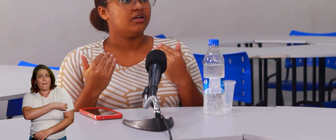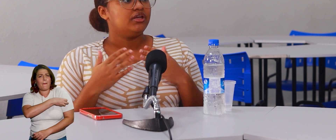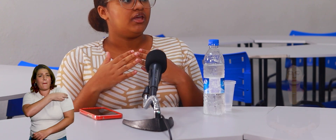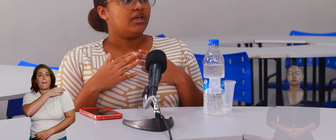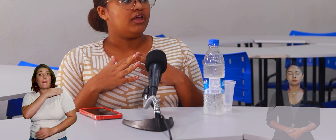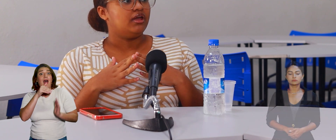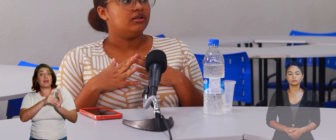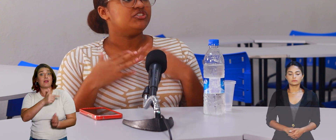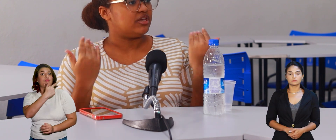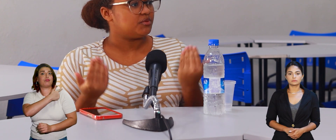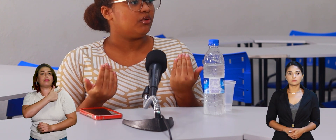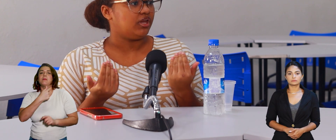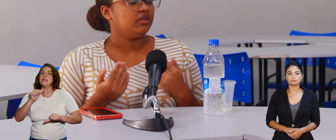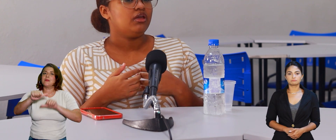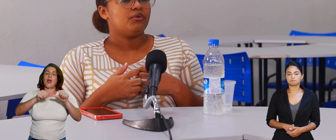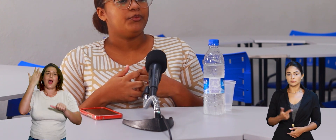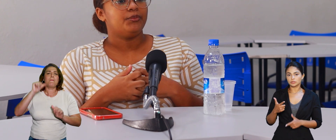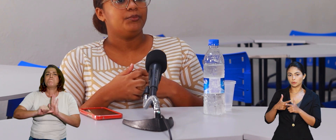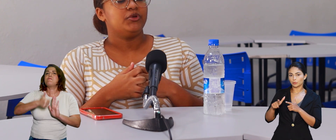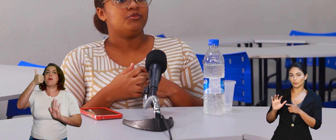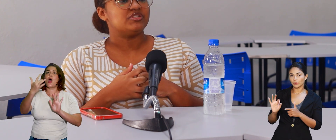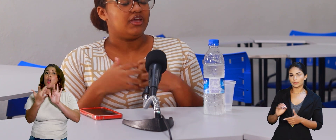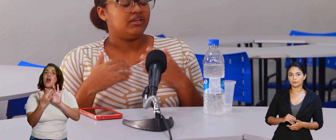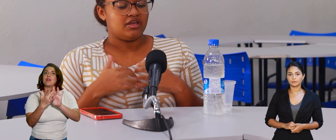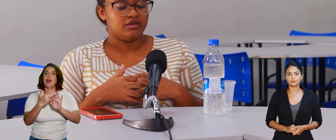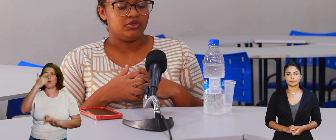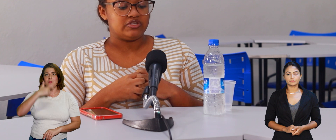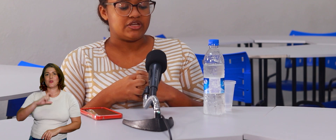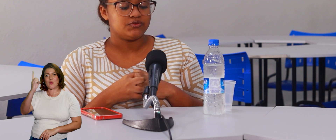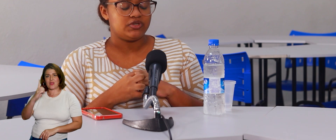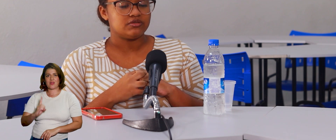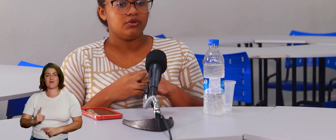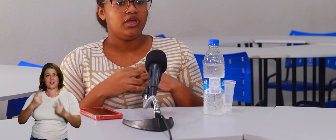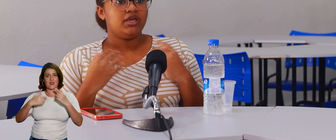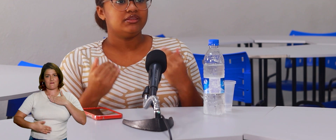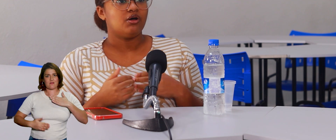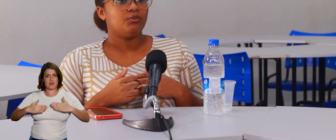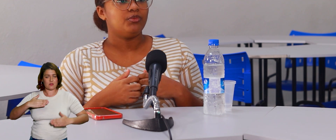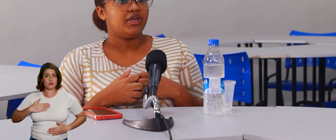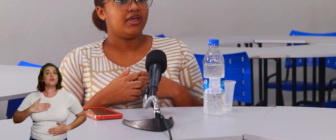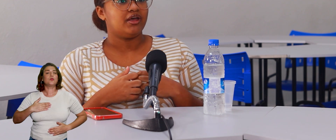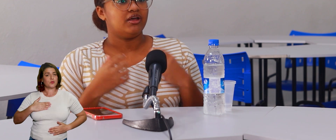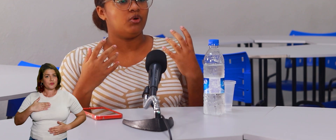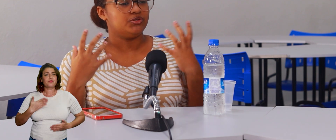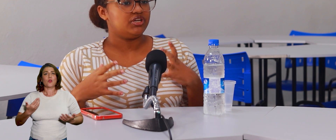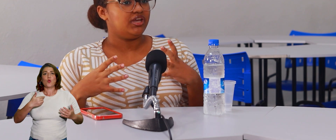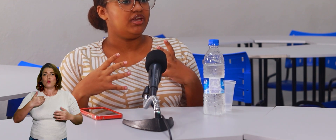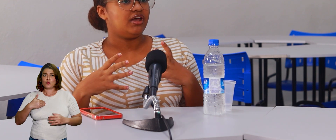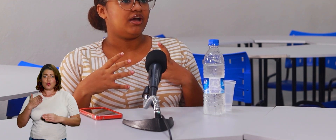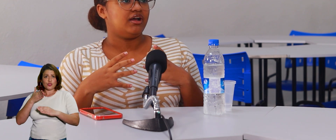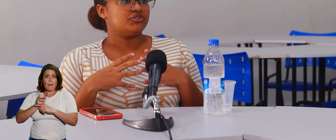Nunca tinha recebido alguém que era deficiente físico. Então,